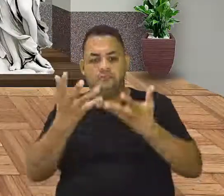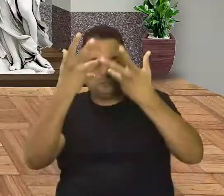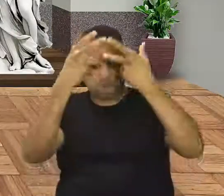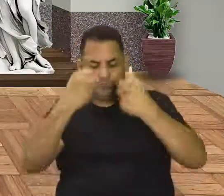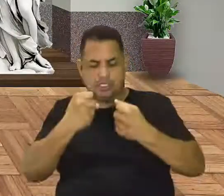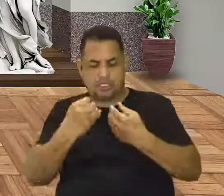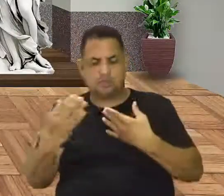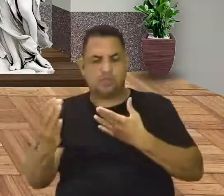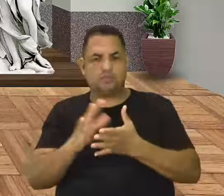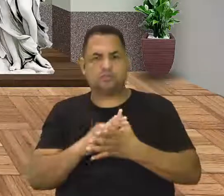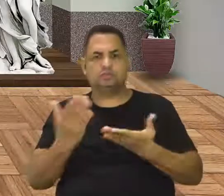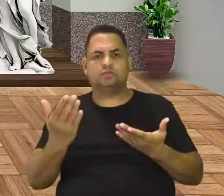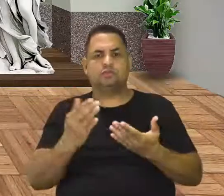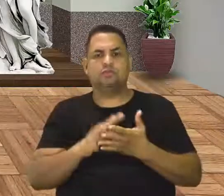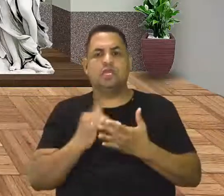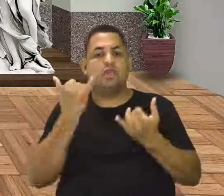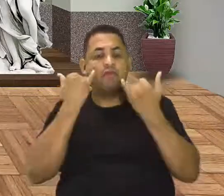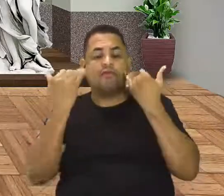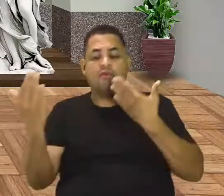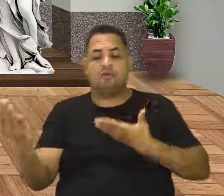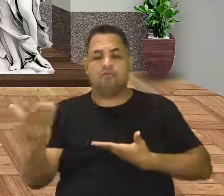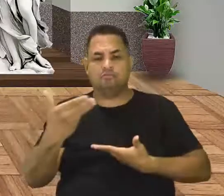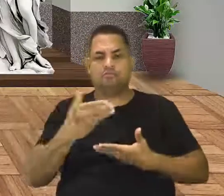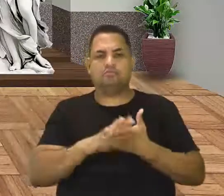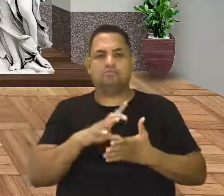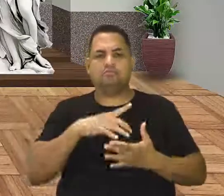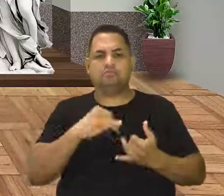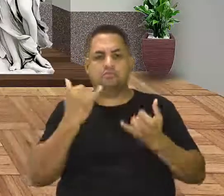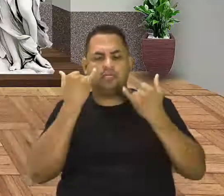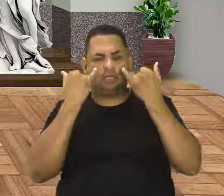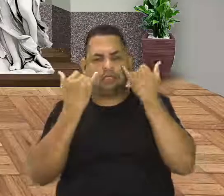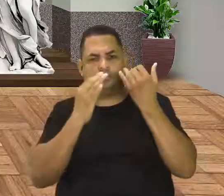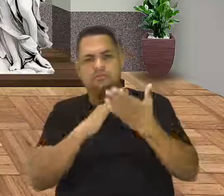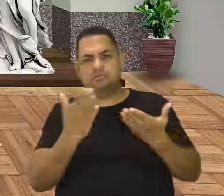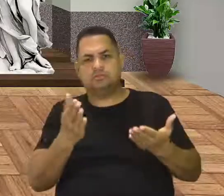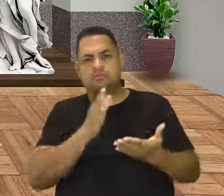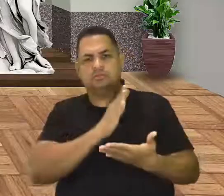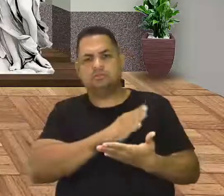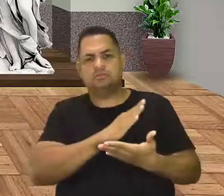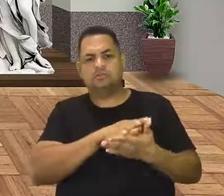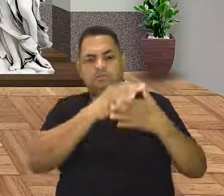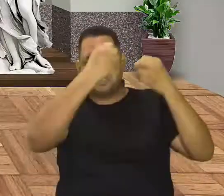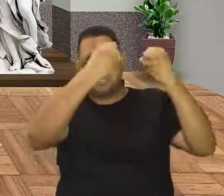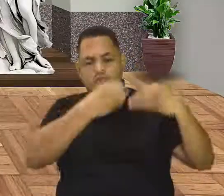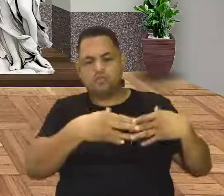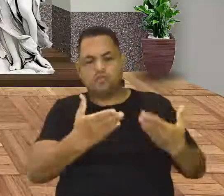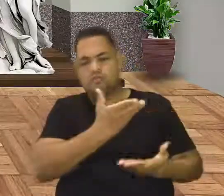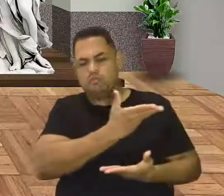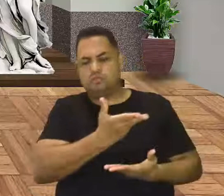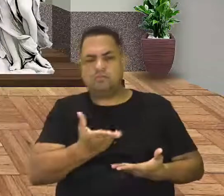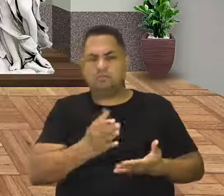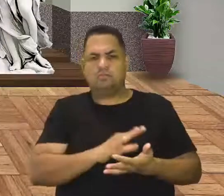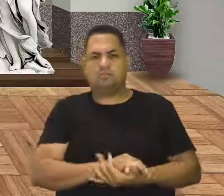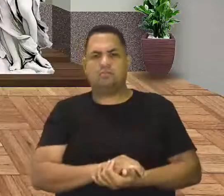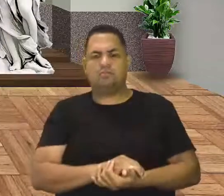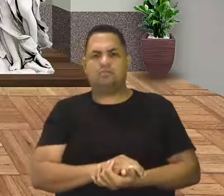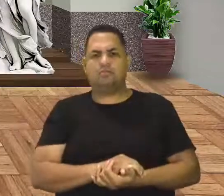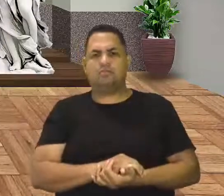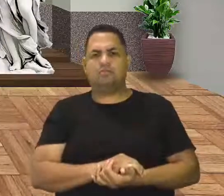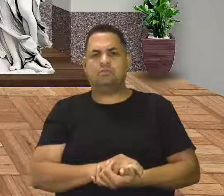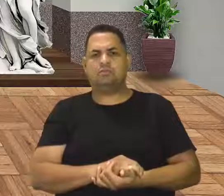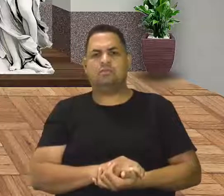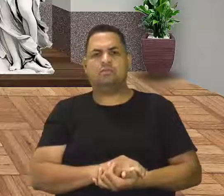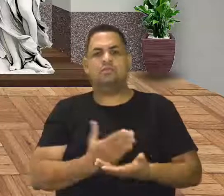situação embalar o que aconteceu olha temos dois dias por liminares e isso isso isso isso isso isso então